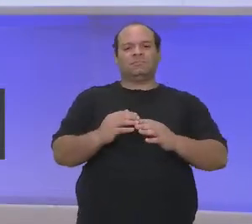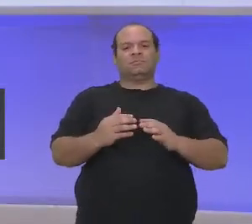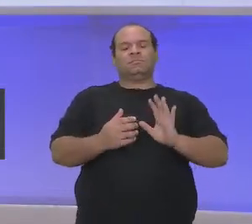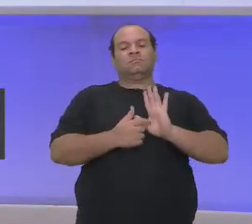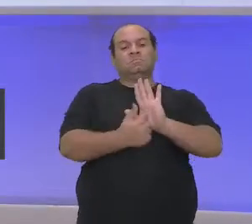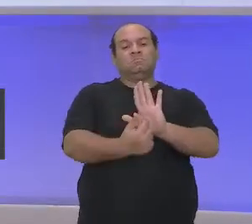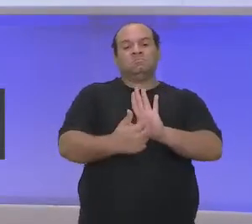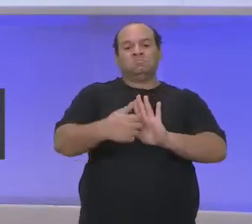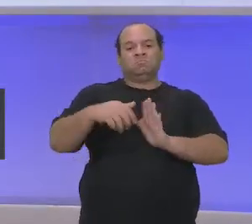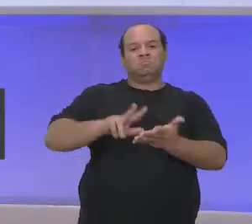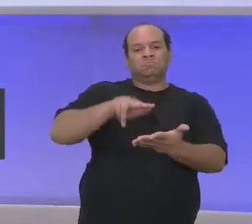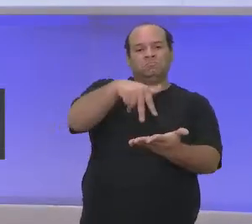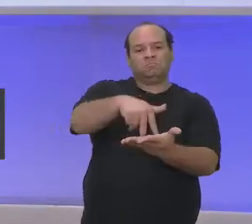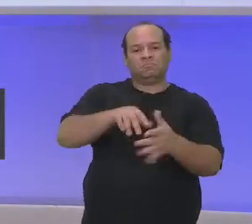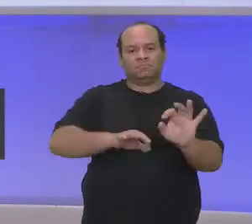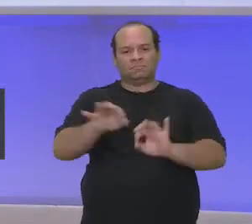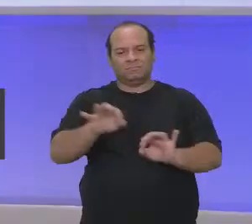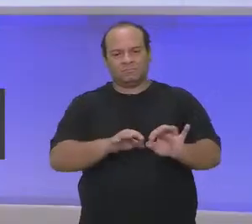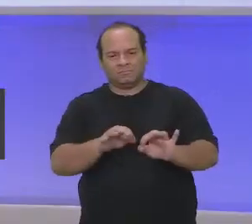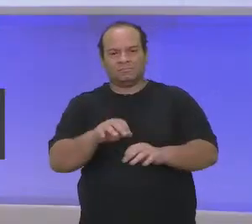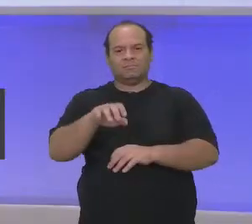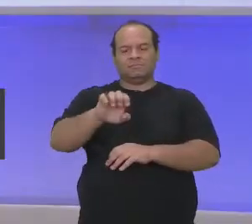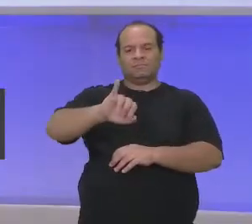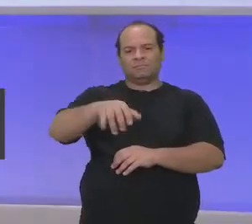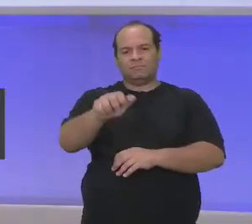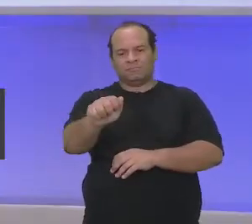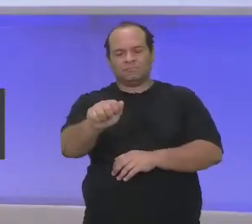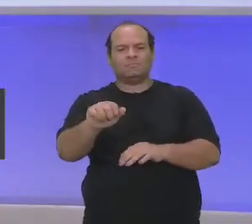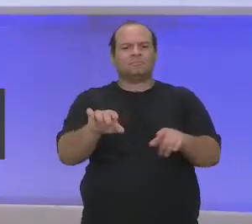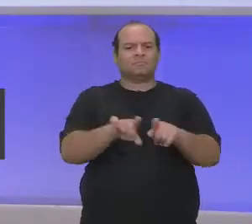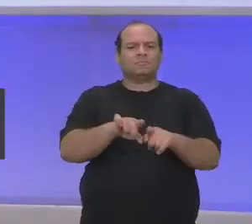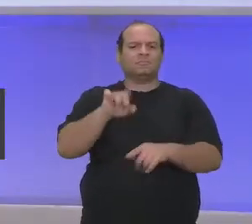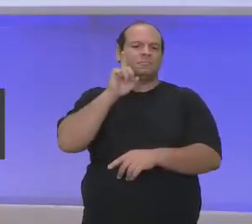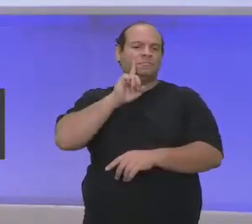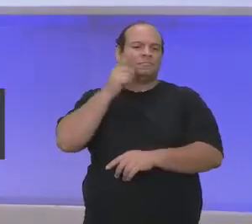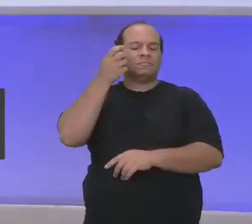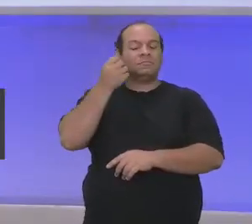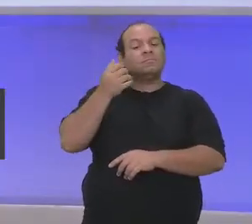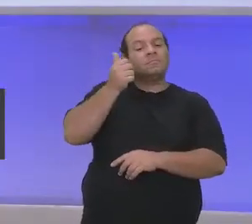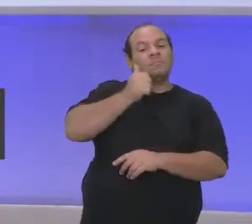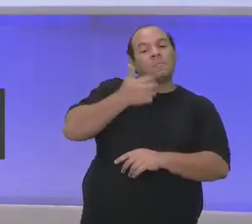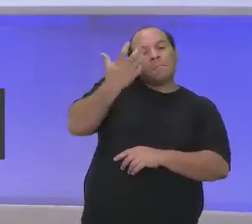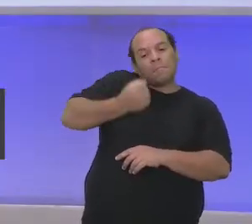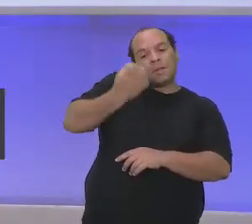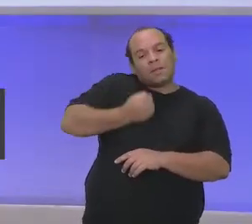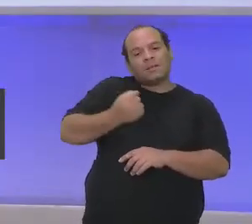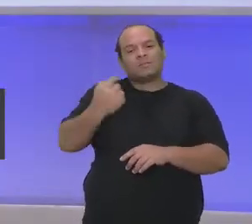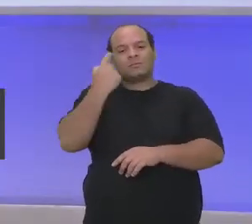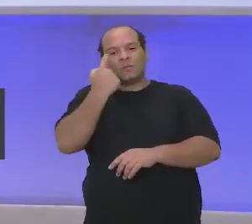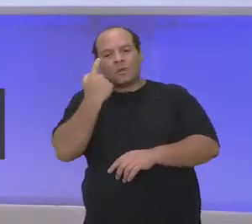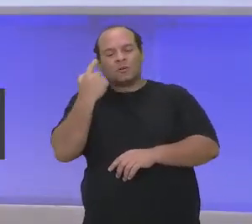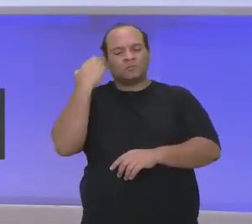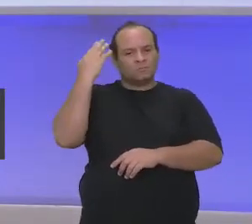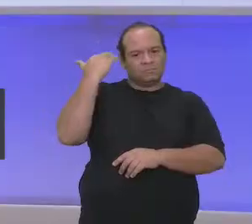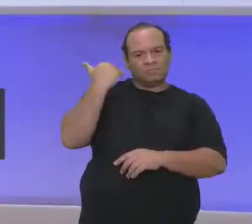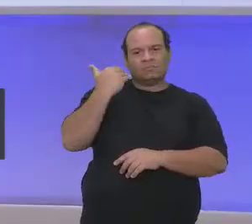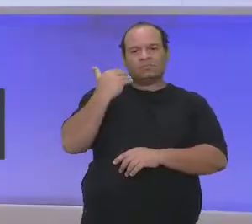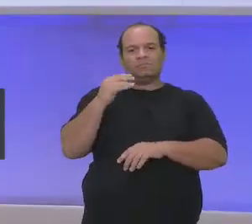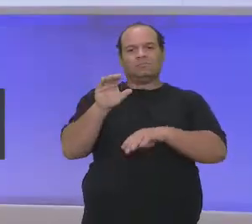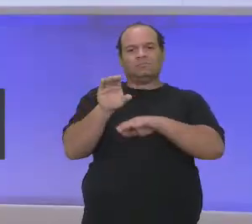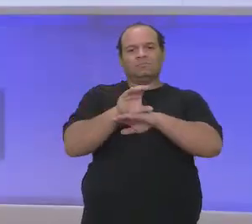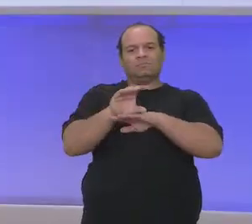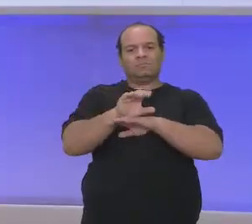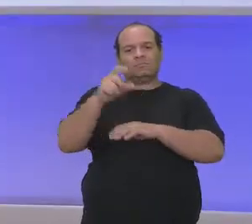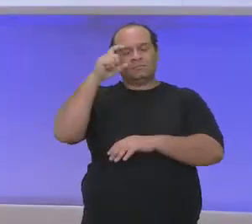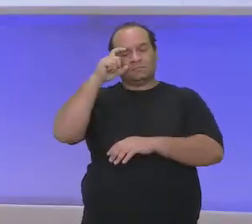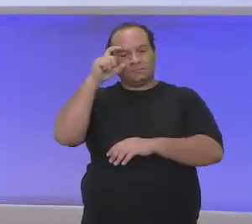de modalidades, especificamente modalidade EJA. Sou uma mulher de pele branca, olhos e cabelos castanhos. Hoje estou